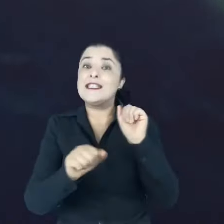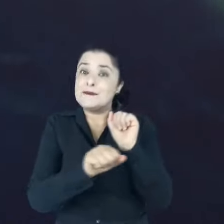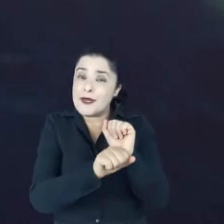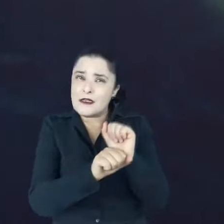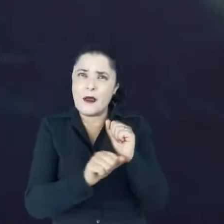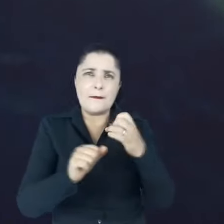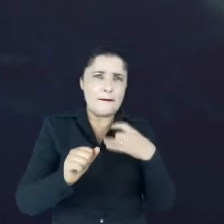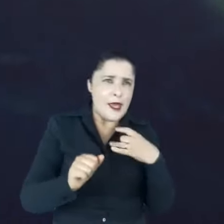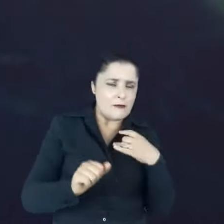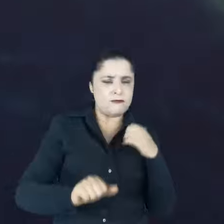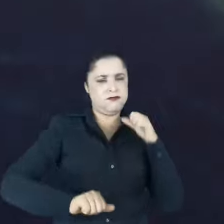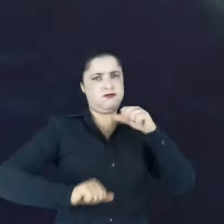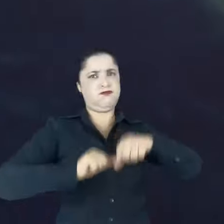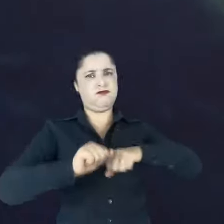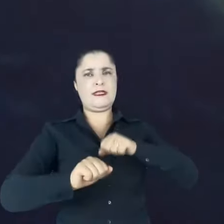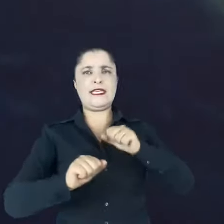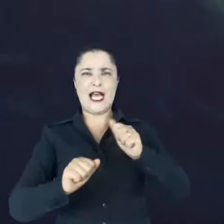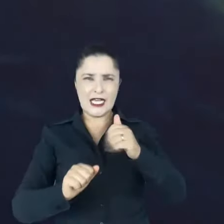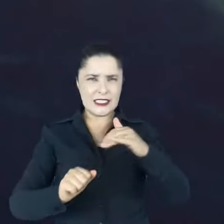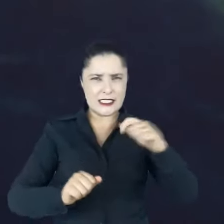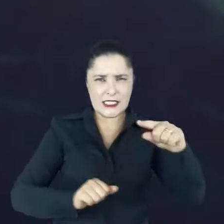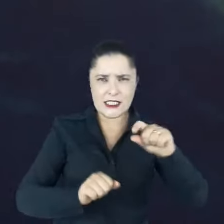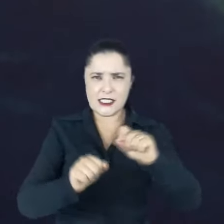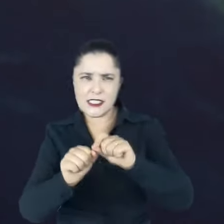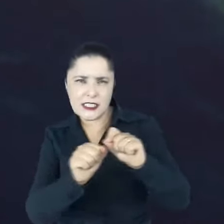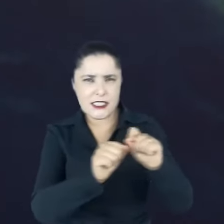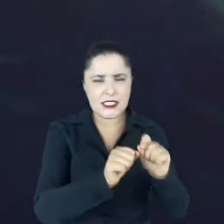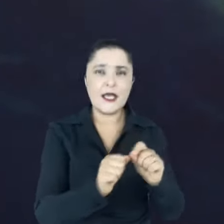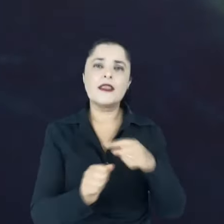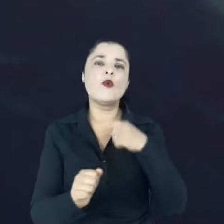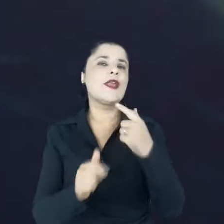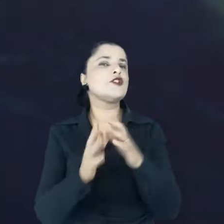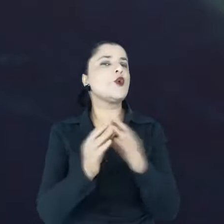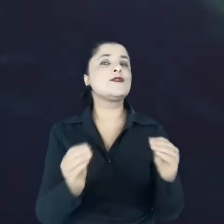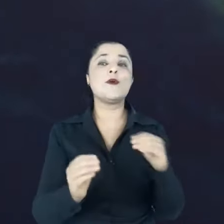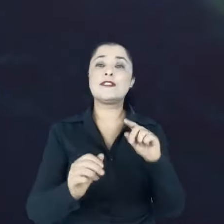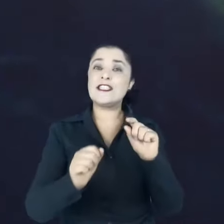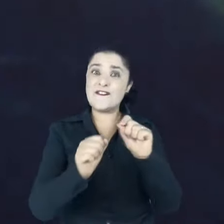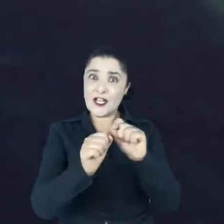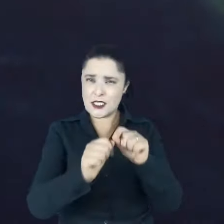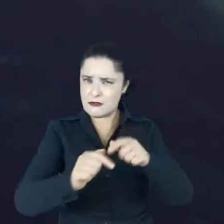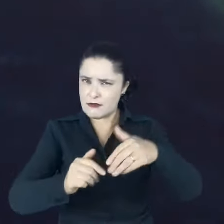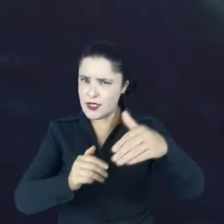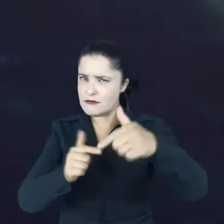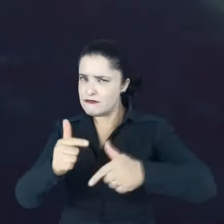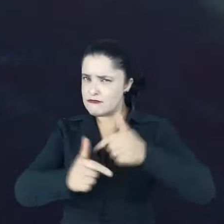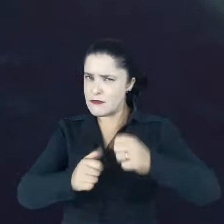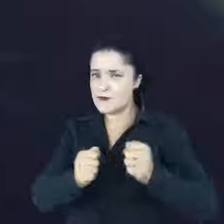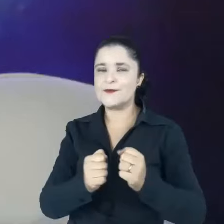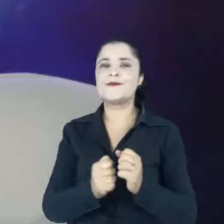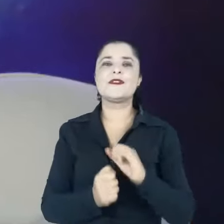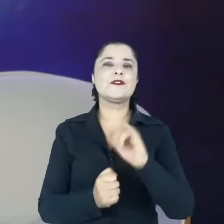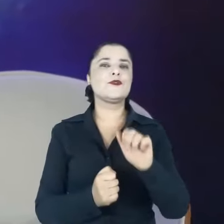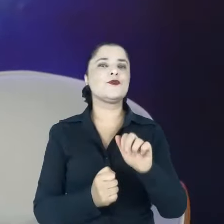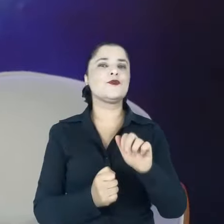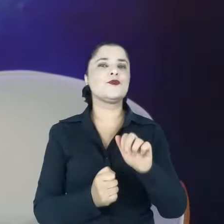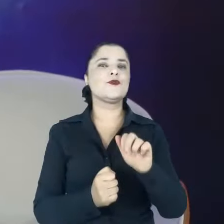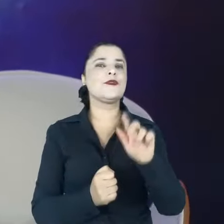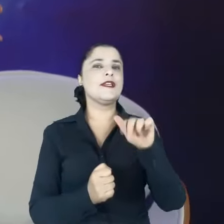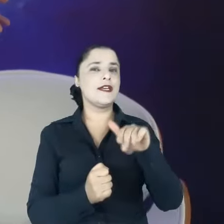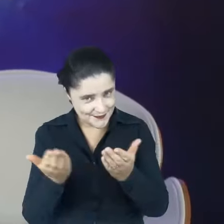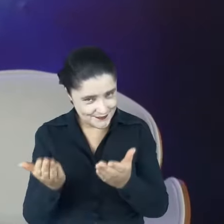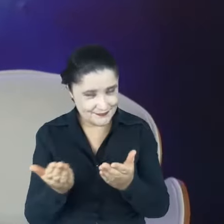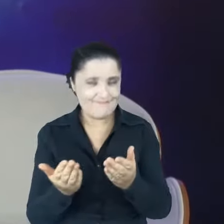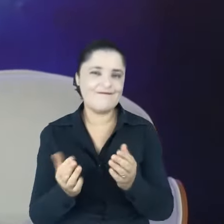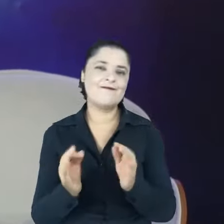E não existe solução sem ação para seguirmos nesse caminho. Juliana. Pois é, Patrícia, chegou o